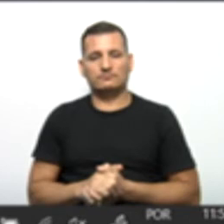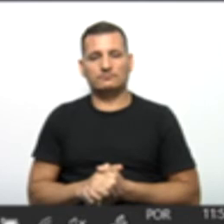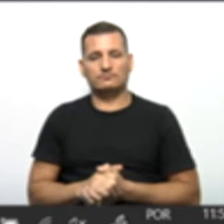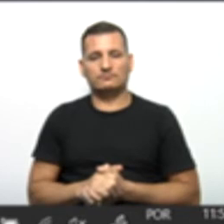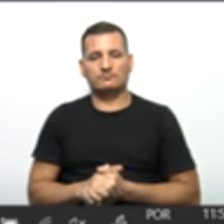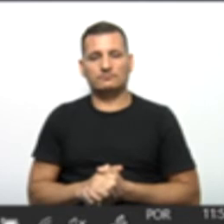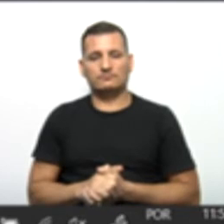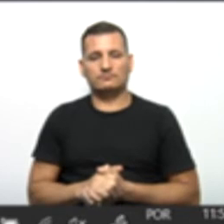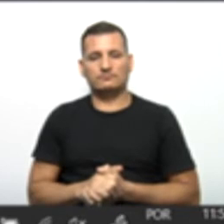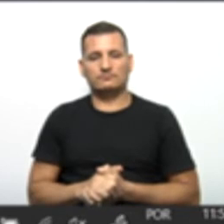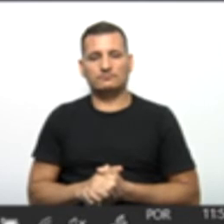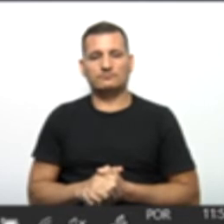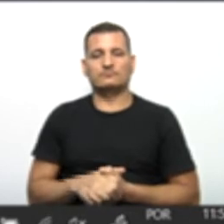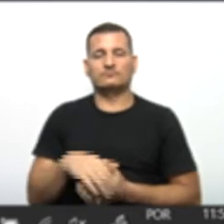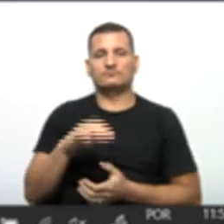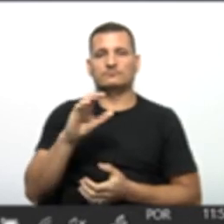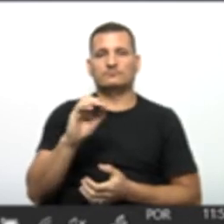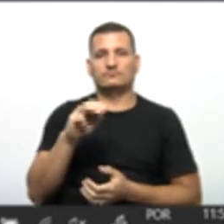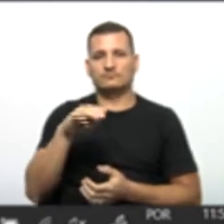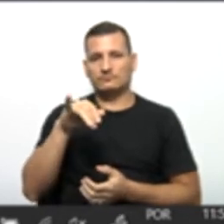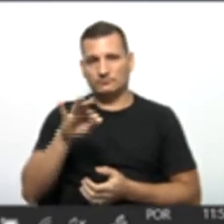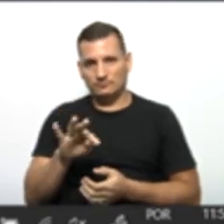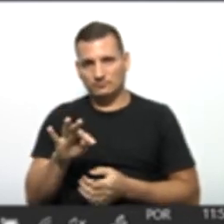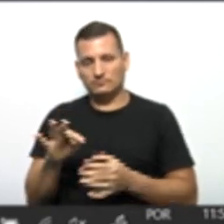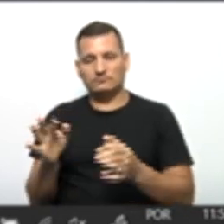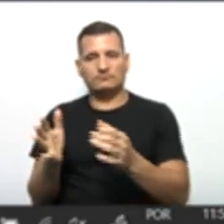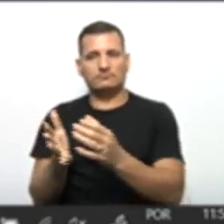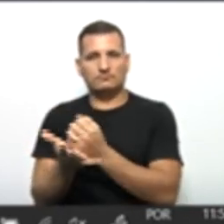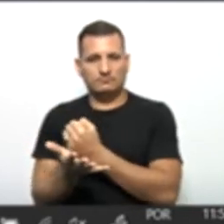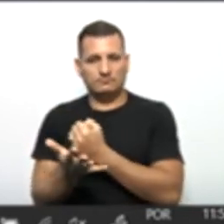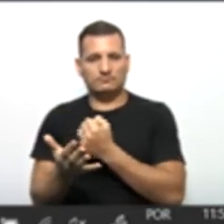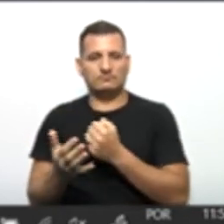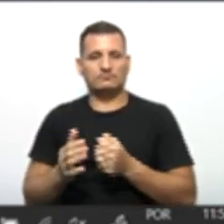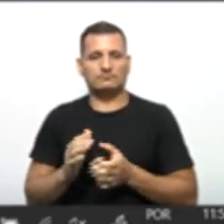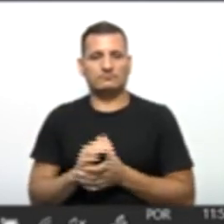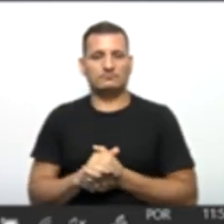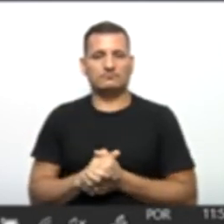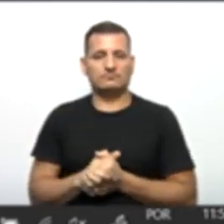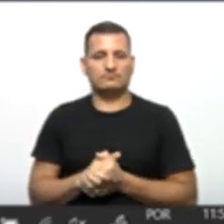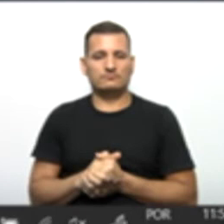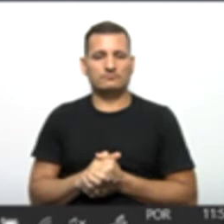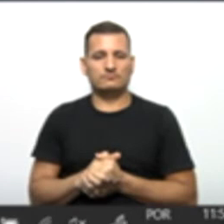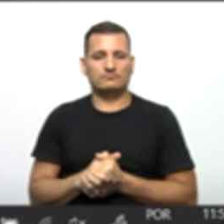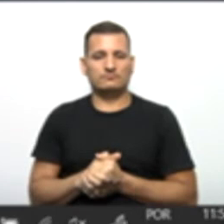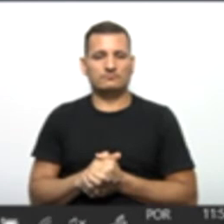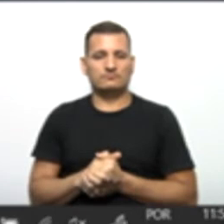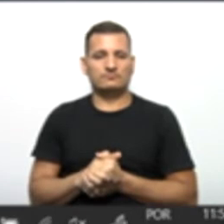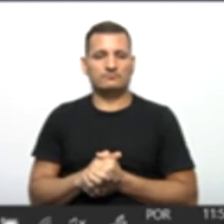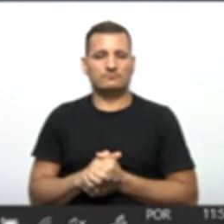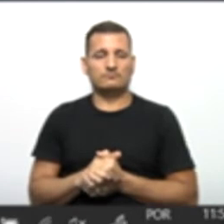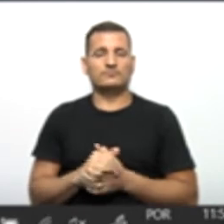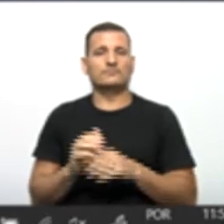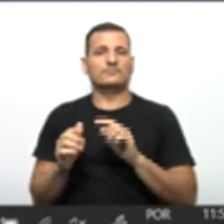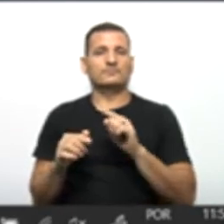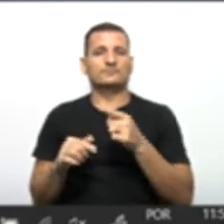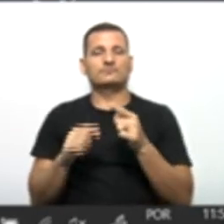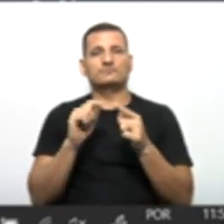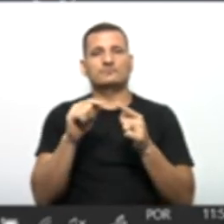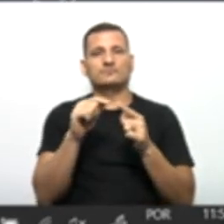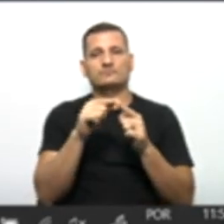certo também ele vai salvar com o comet aqui e vai redirecionar pra página ver